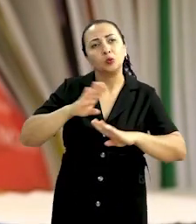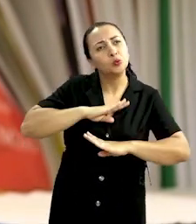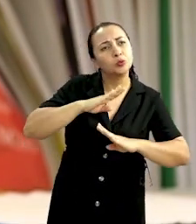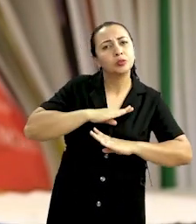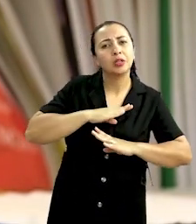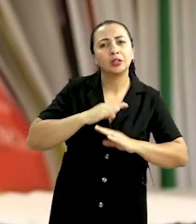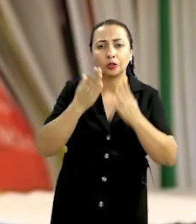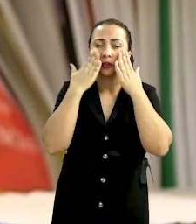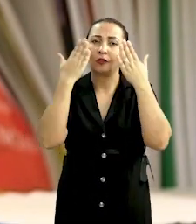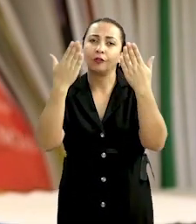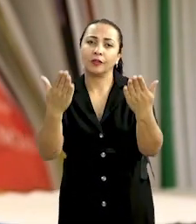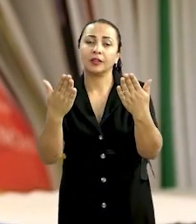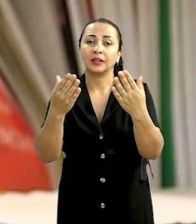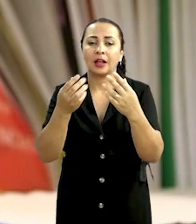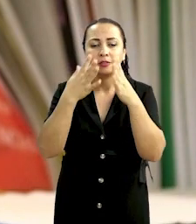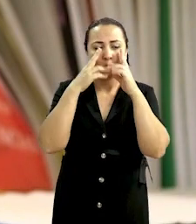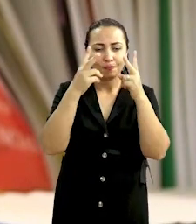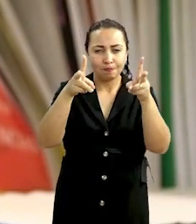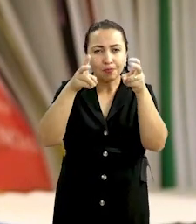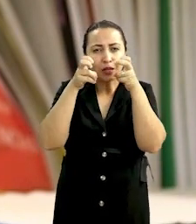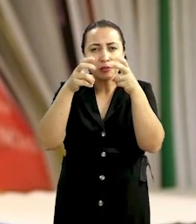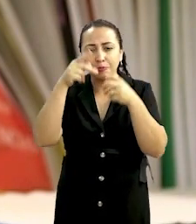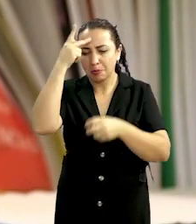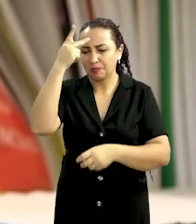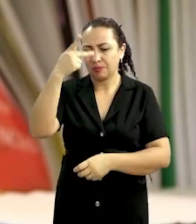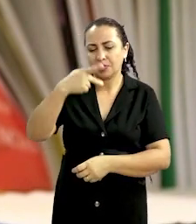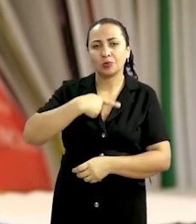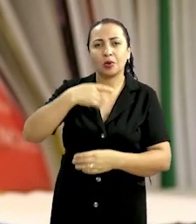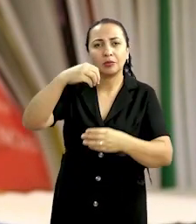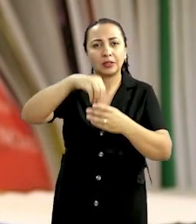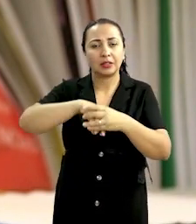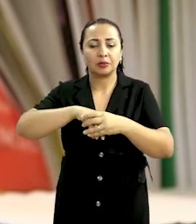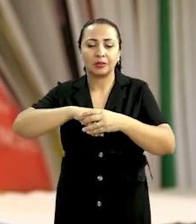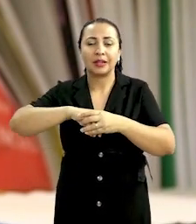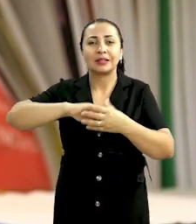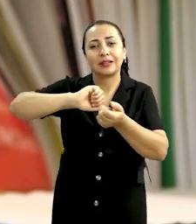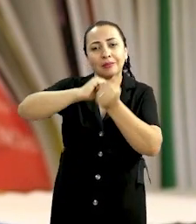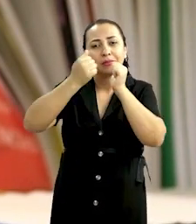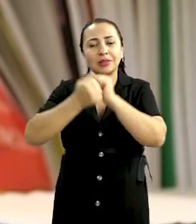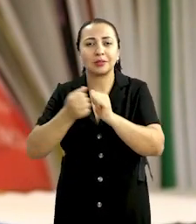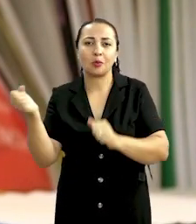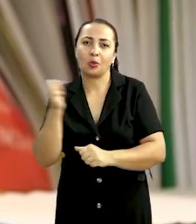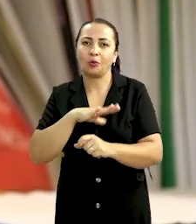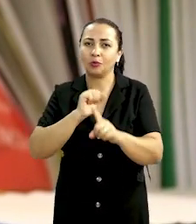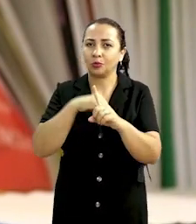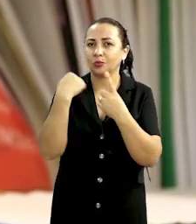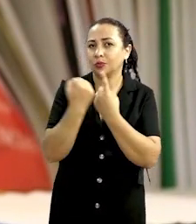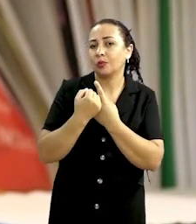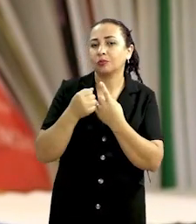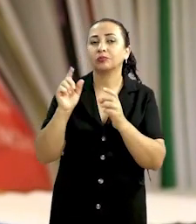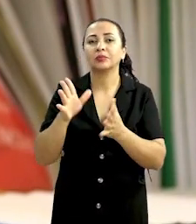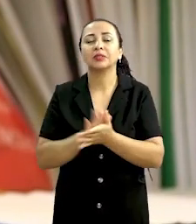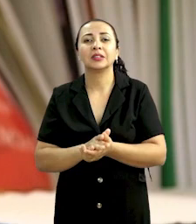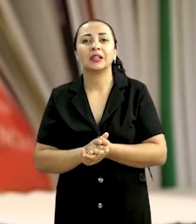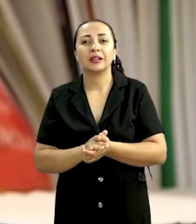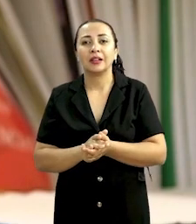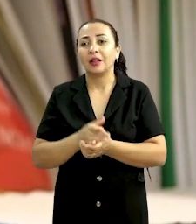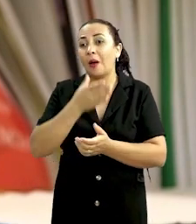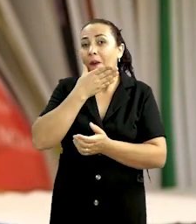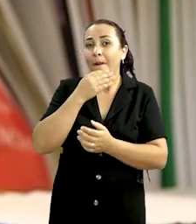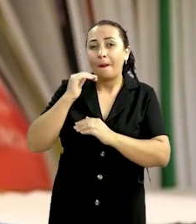uma situação também de enfrentar, de se ver, né, dentro dessa nova reconfiguração social. Então,